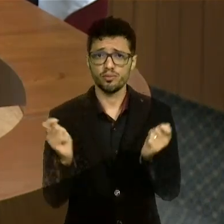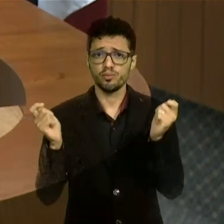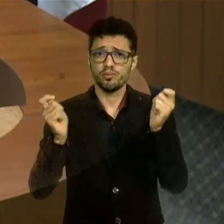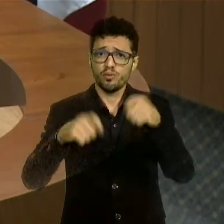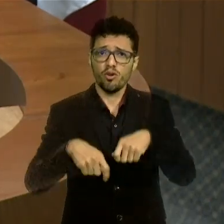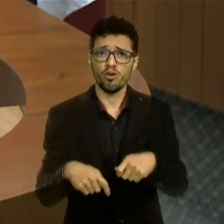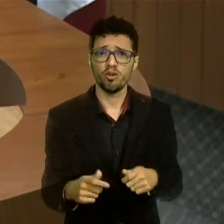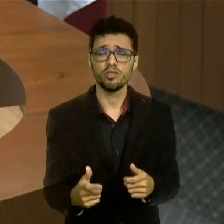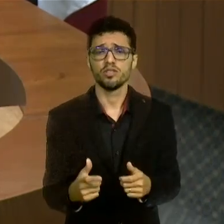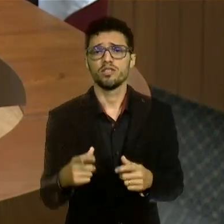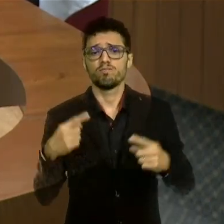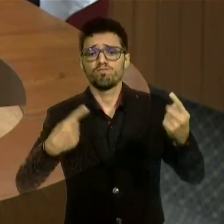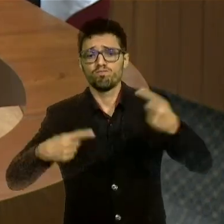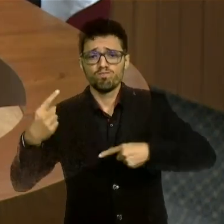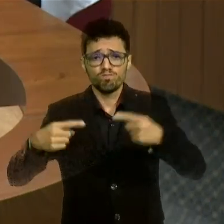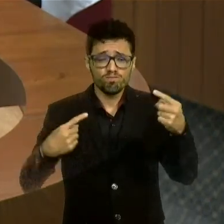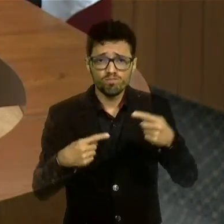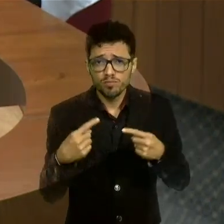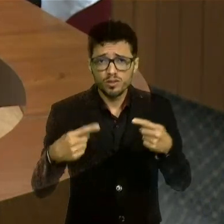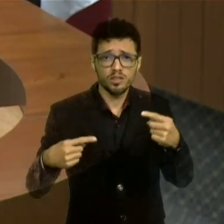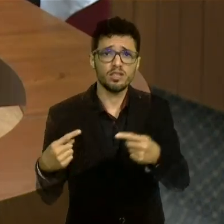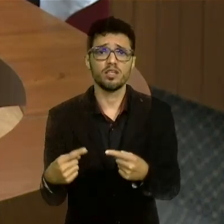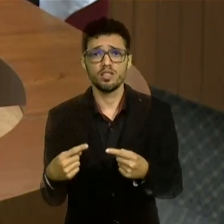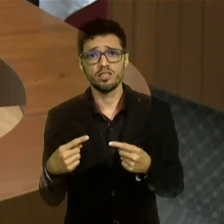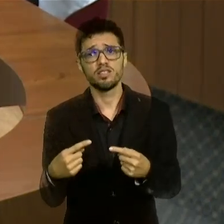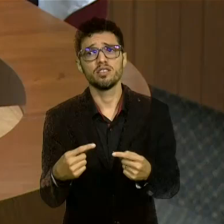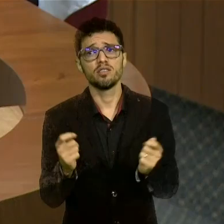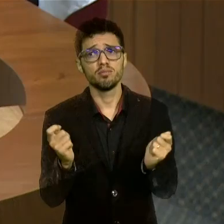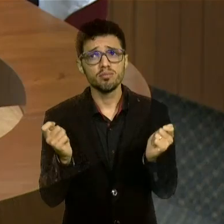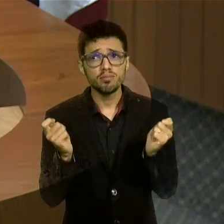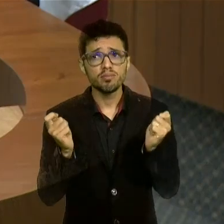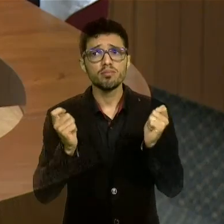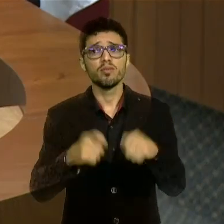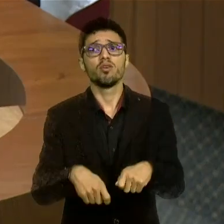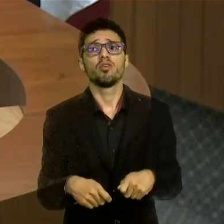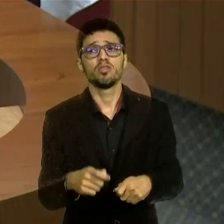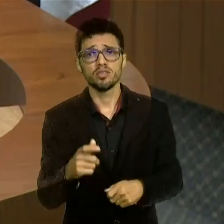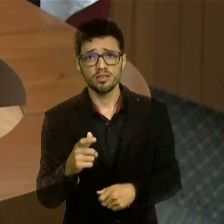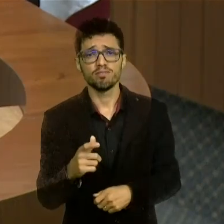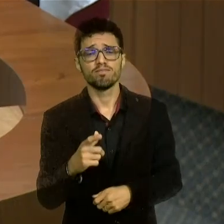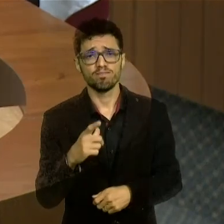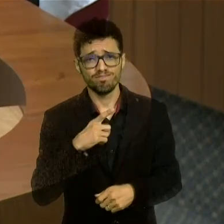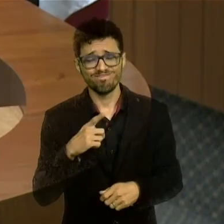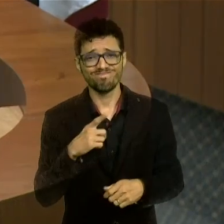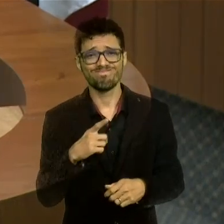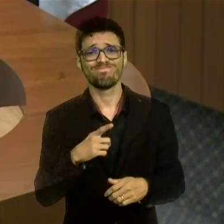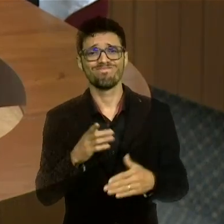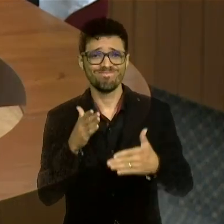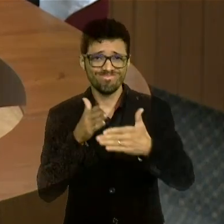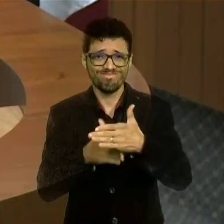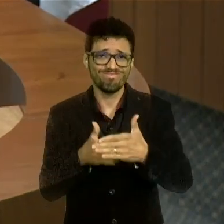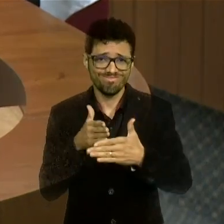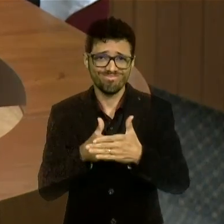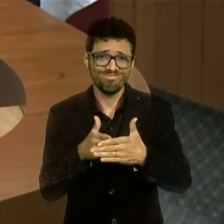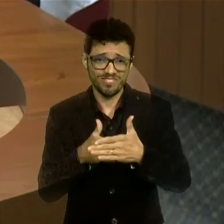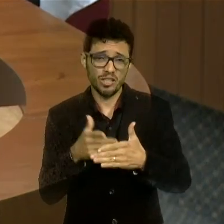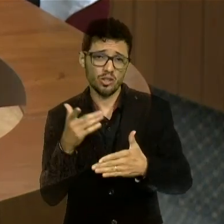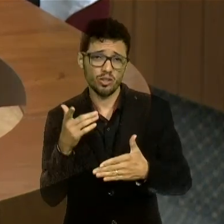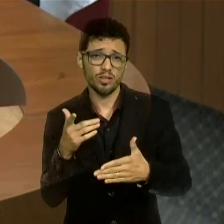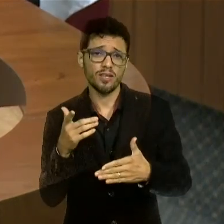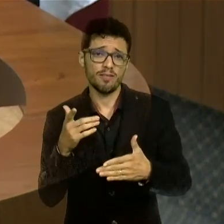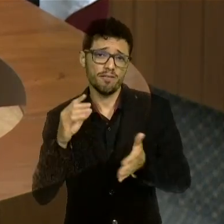essa discussão e encare de frente esse que é um grande desafio. Além da falta de